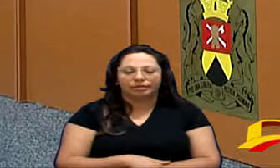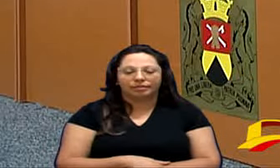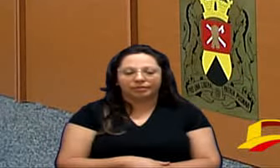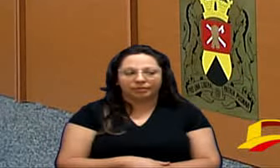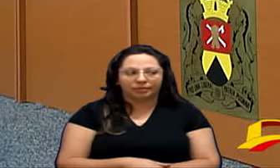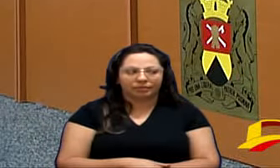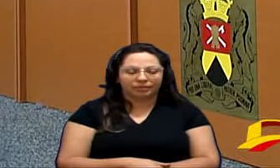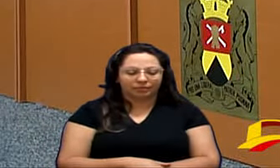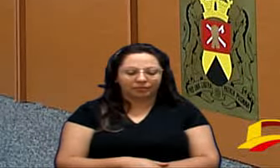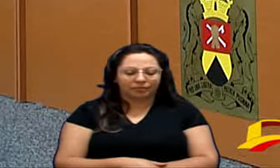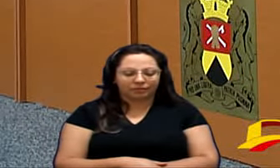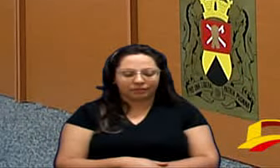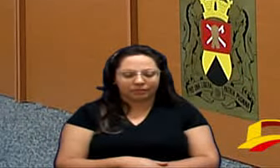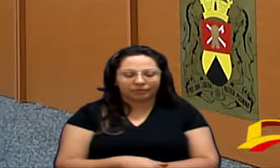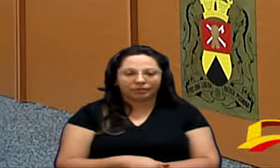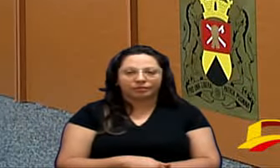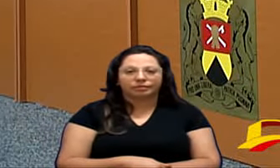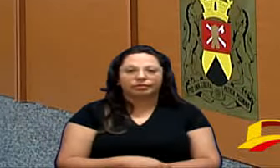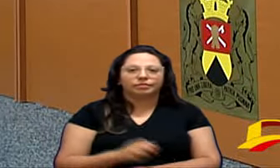perfeito